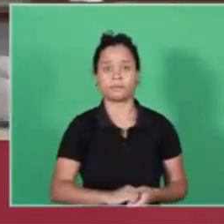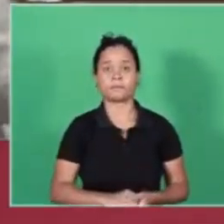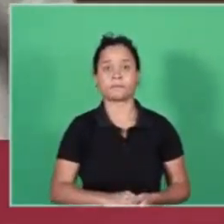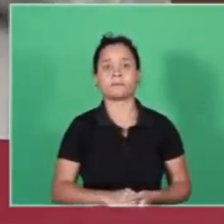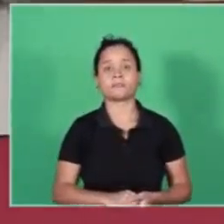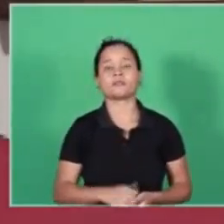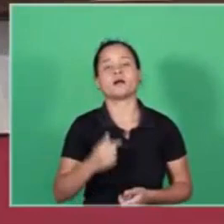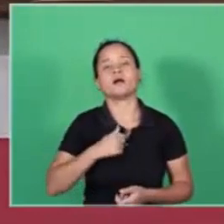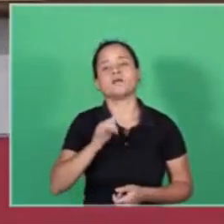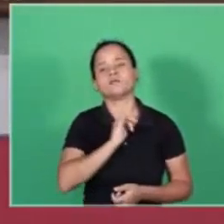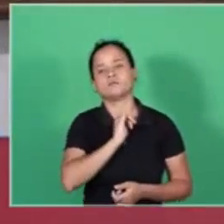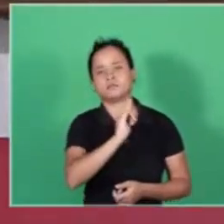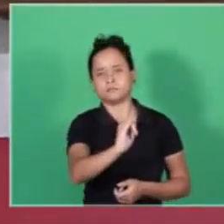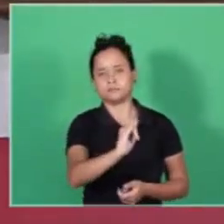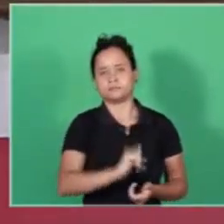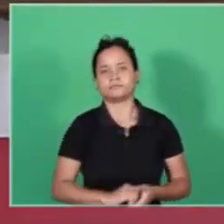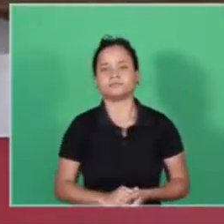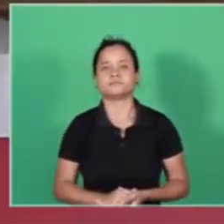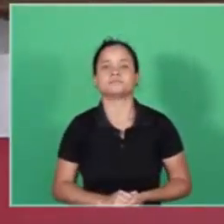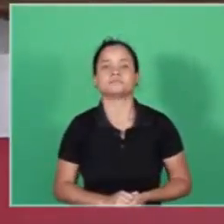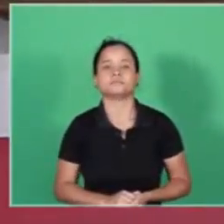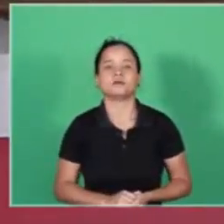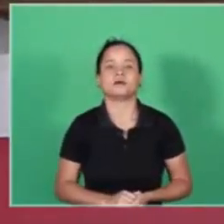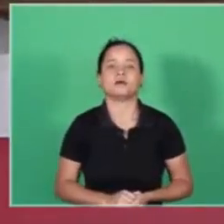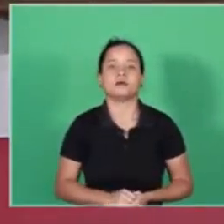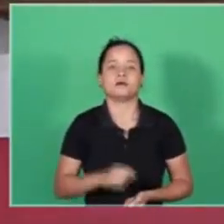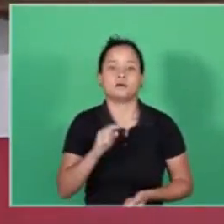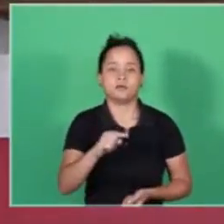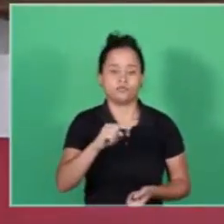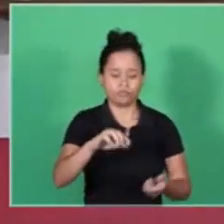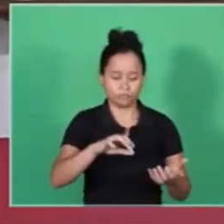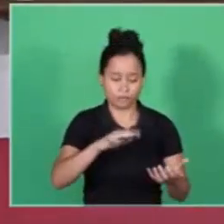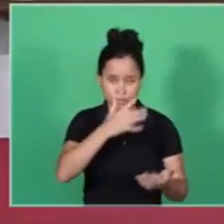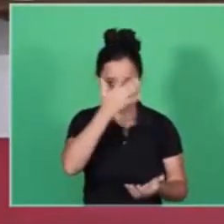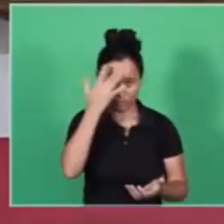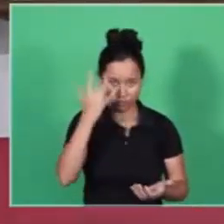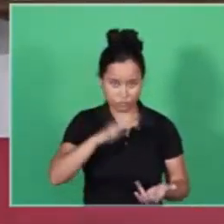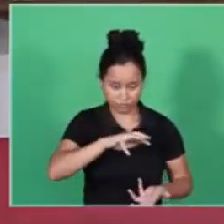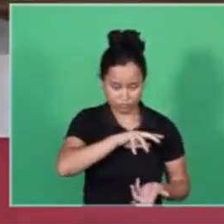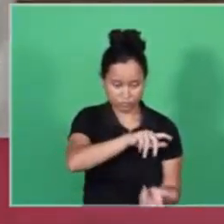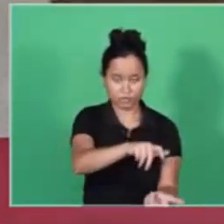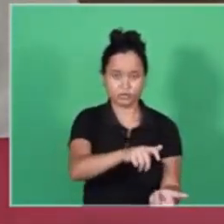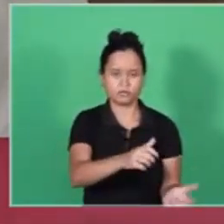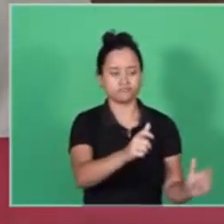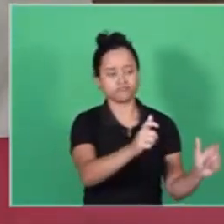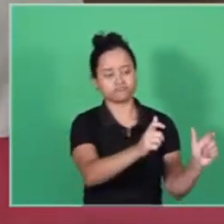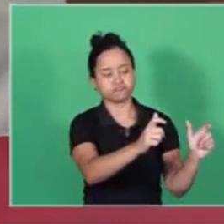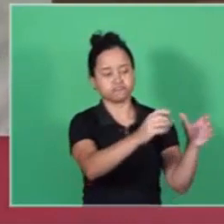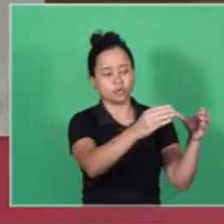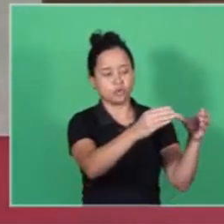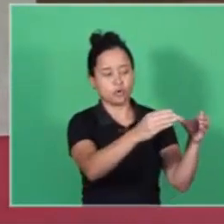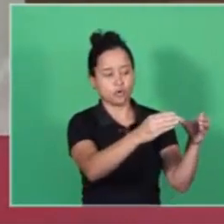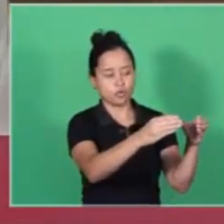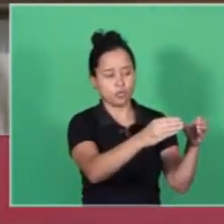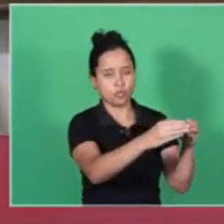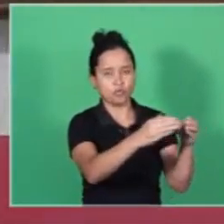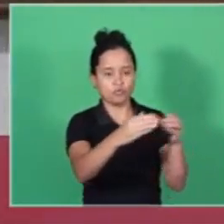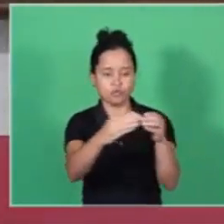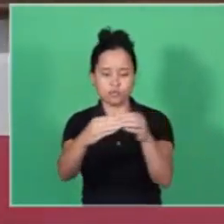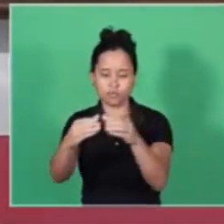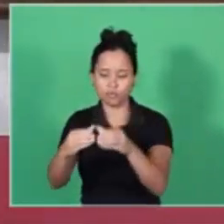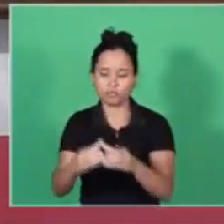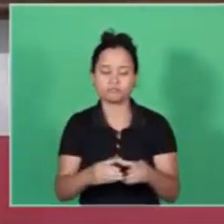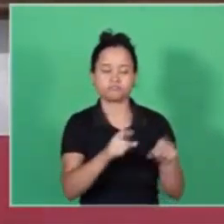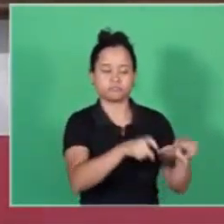falei, seguinte, aqui tinha o mundo que estava aqui daquela época, os feudos, aquilo tudo, e aqui do lado estava a Inglaterra. Aqui